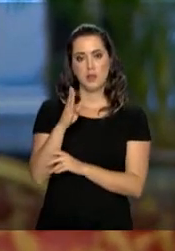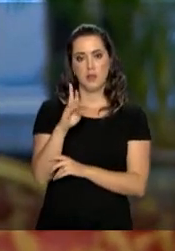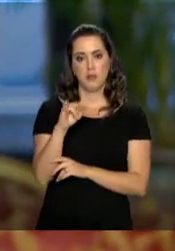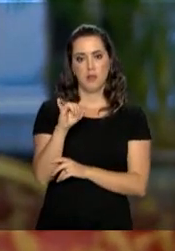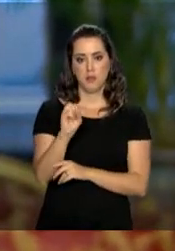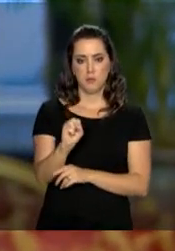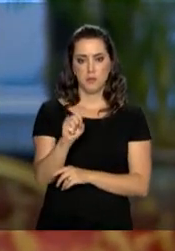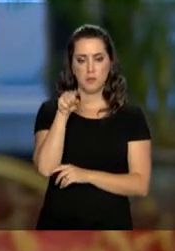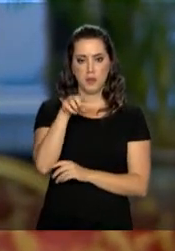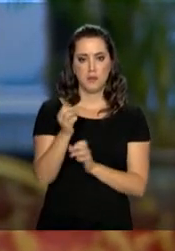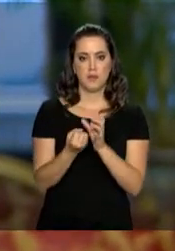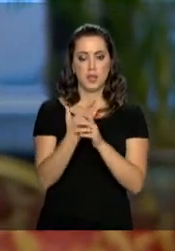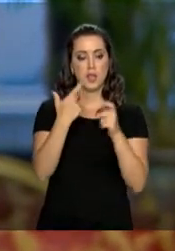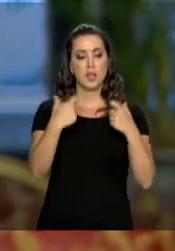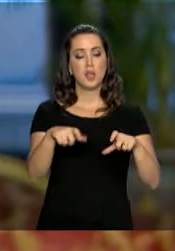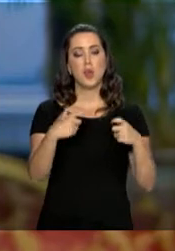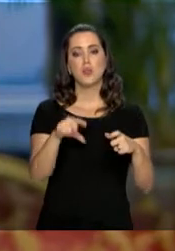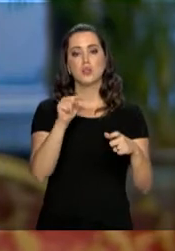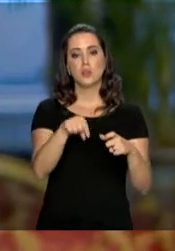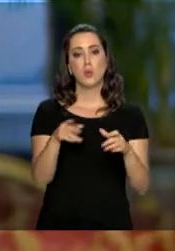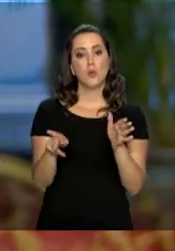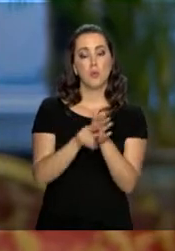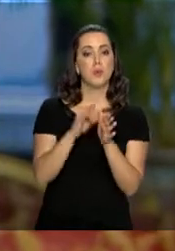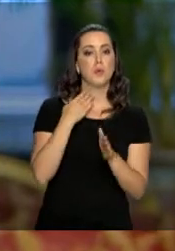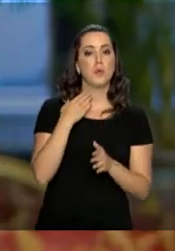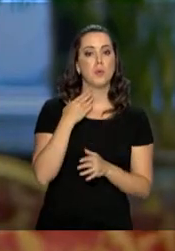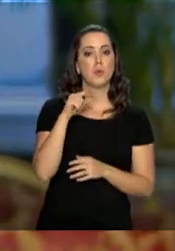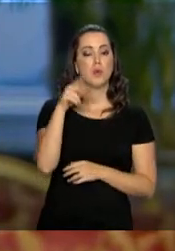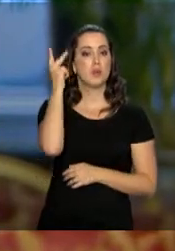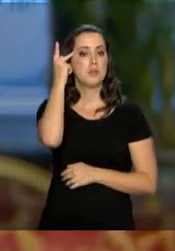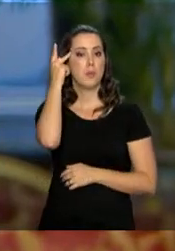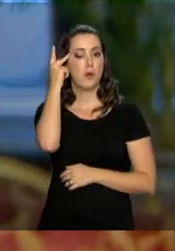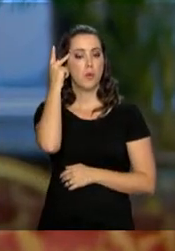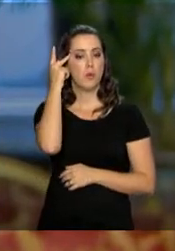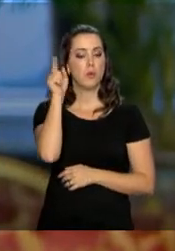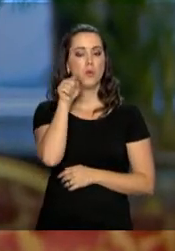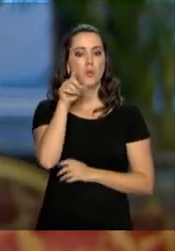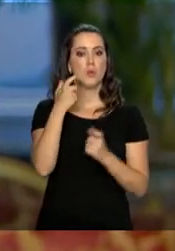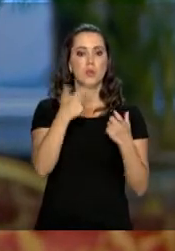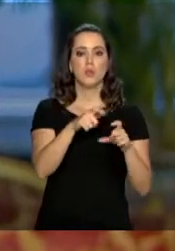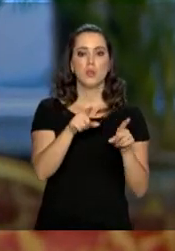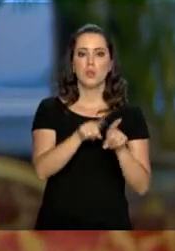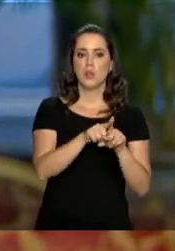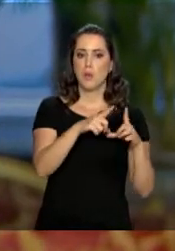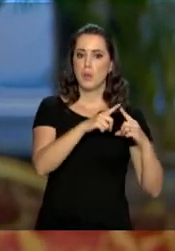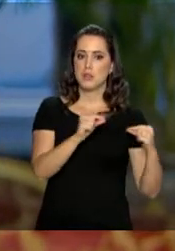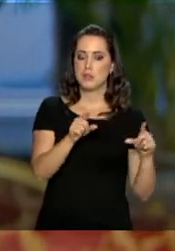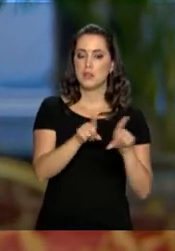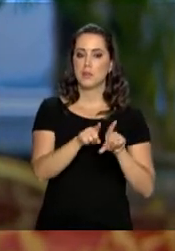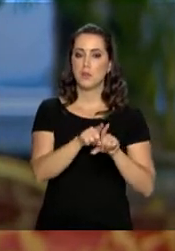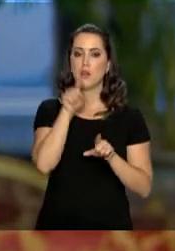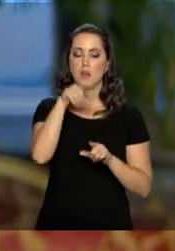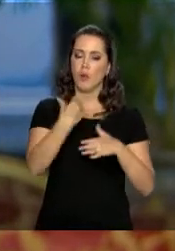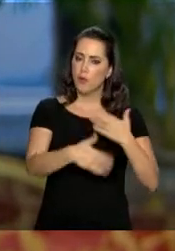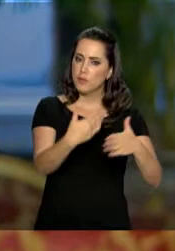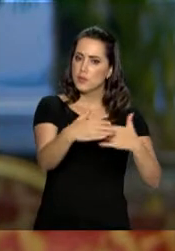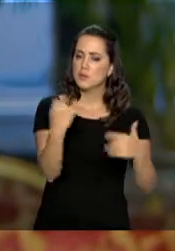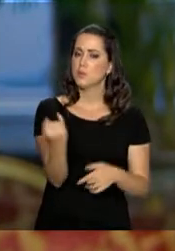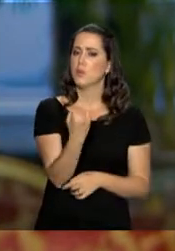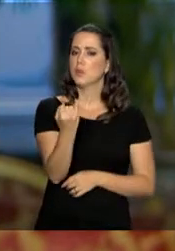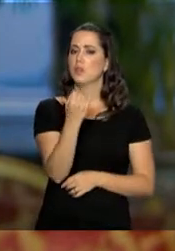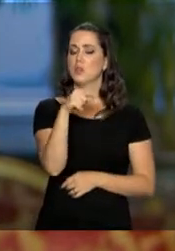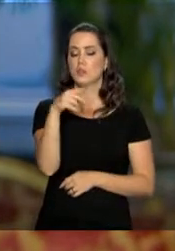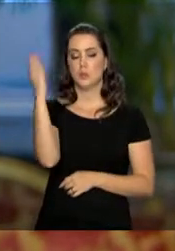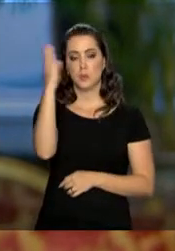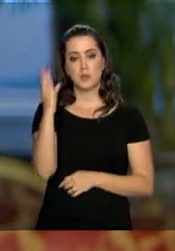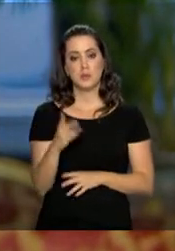vai instalar um escritório do banco em São Paulo, com uma filial até em Brasília. E este é um grande avanço